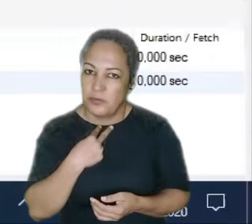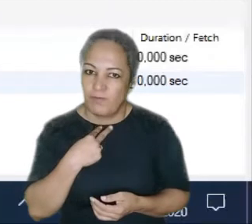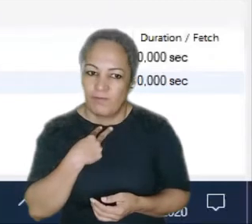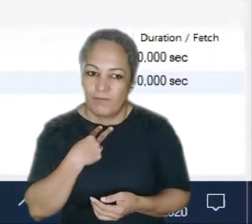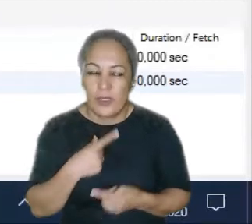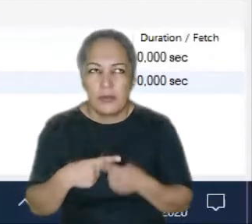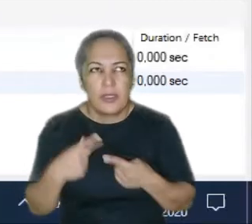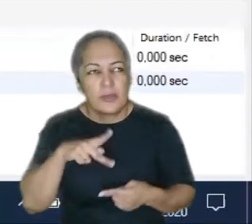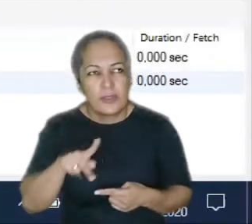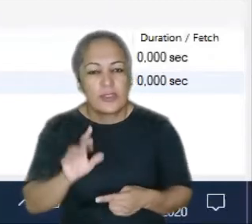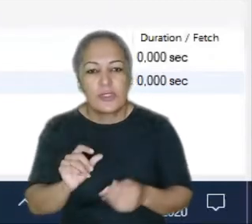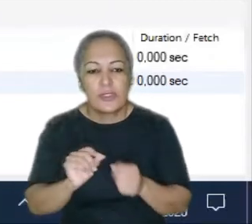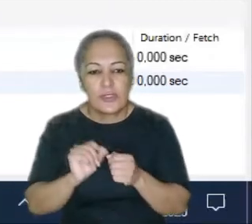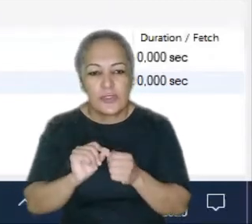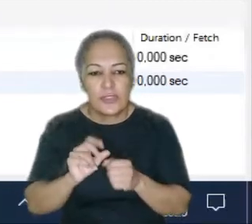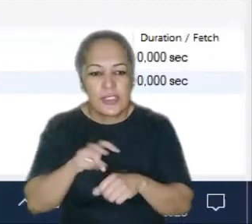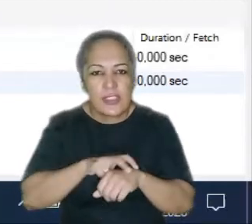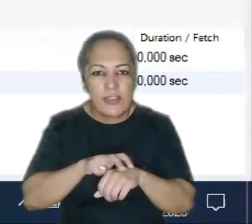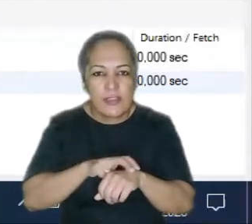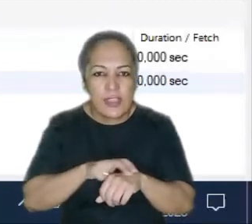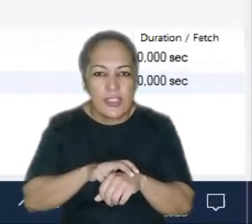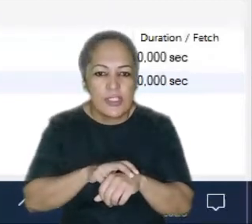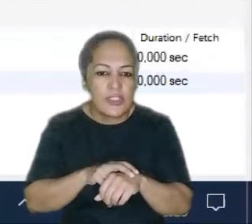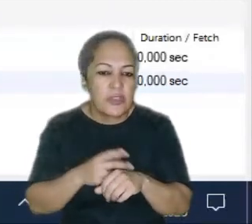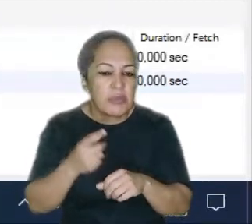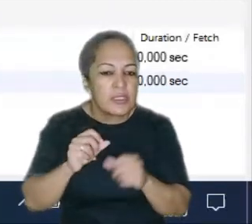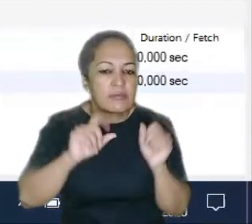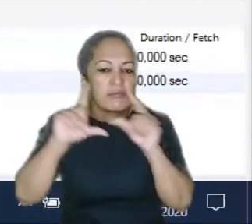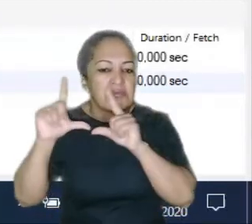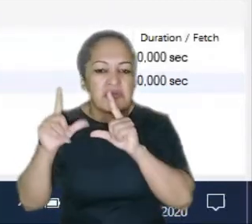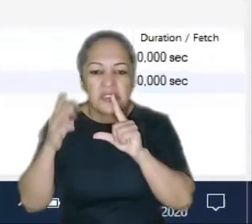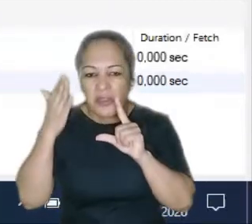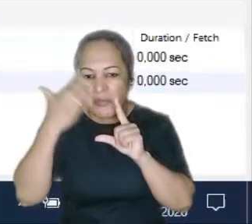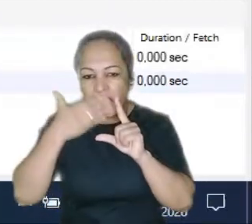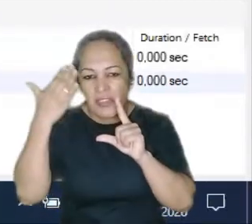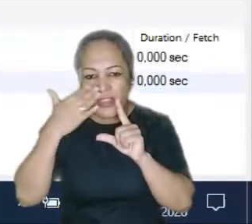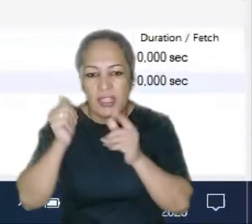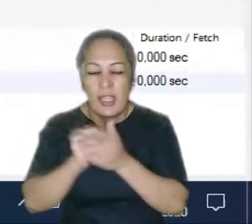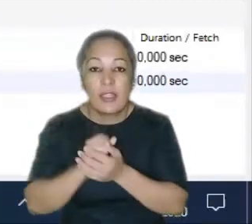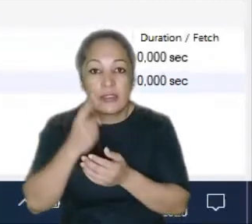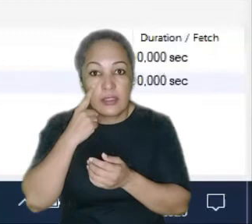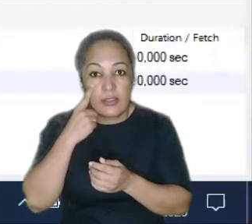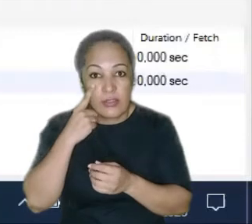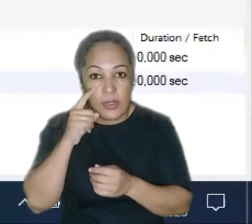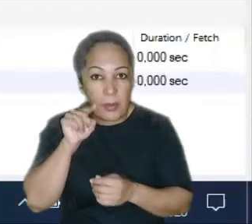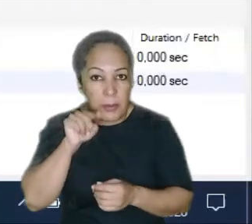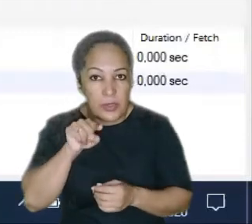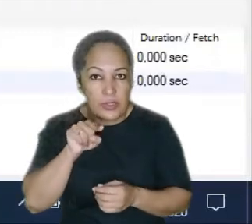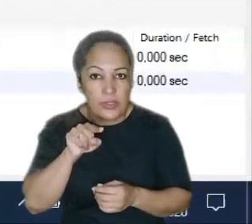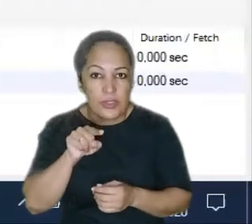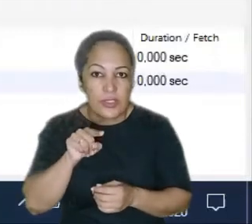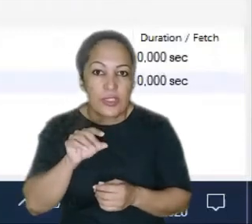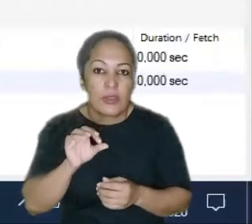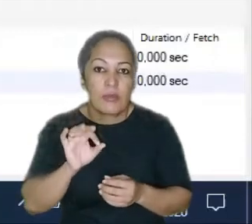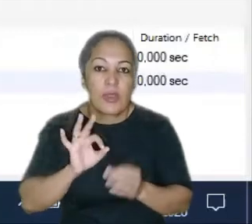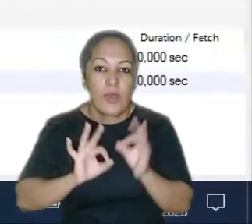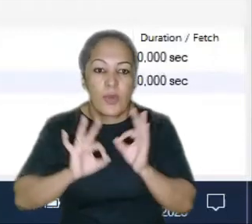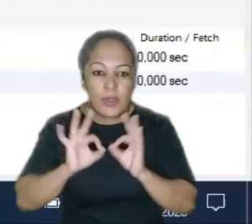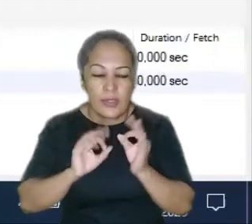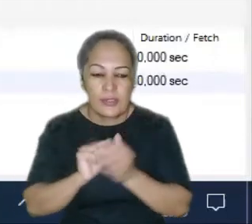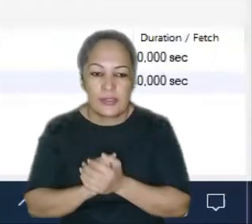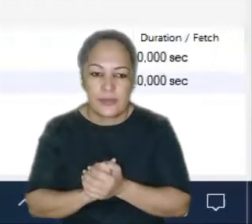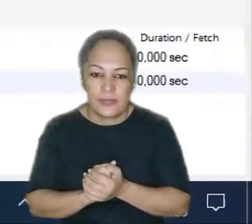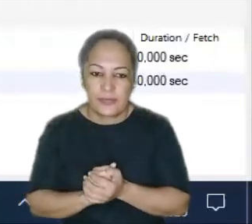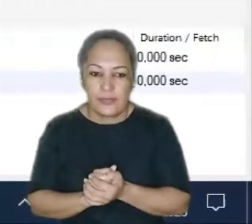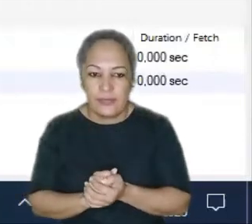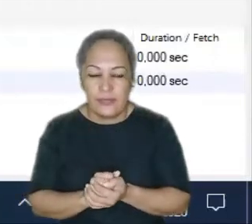o verdinho, mas aqui no esquema não apareceu nada. Tá vendo aqui um botãozinho de atualizar? O MySQL, aliás, seria até uma crítica que eu